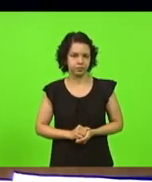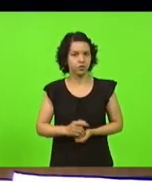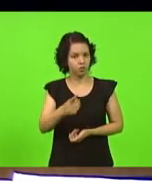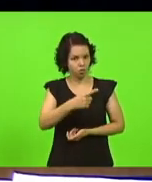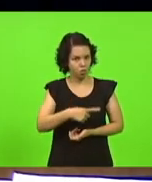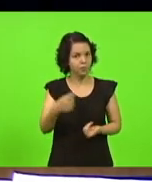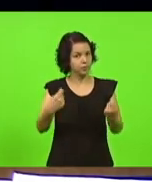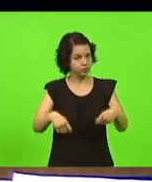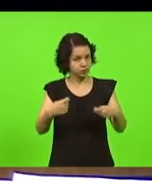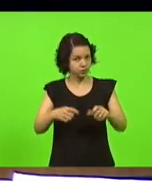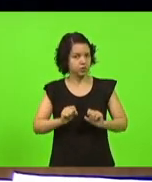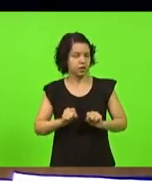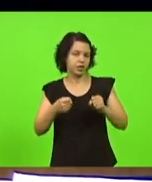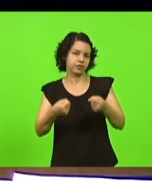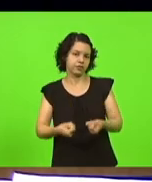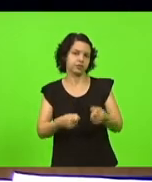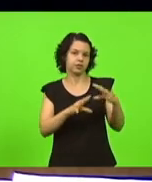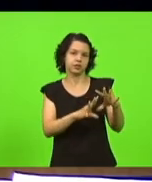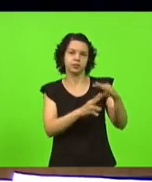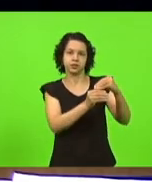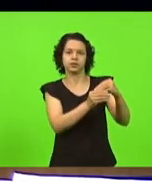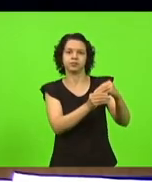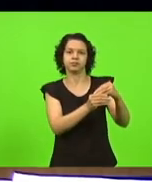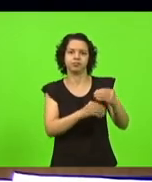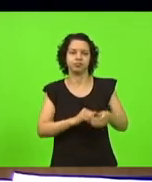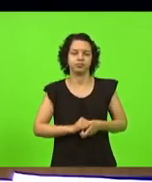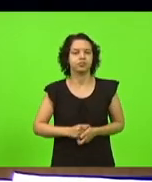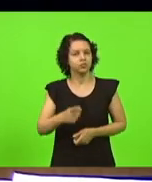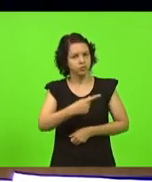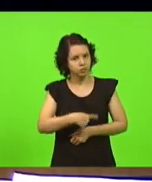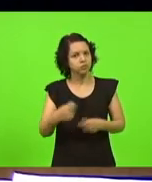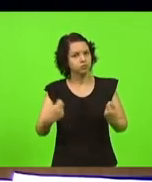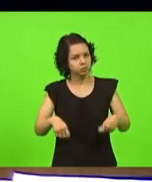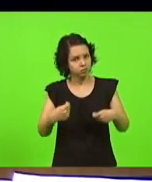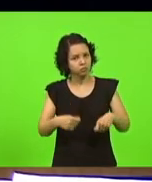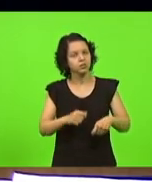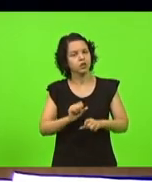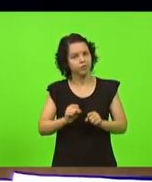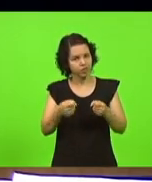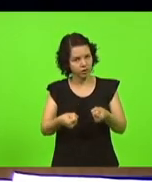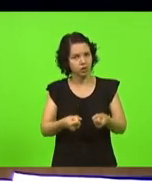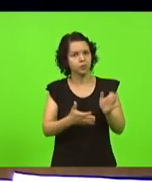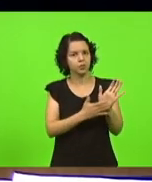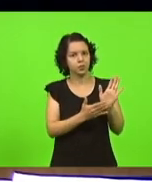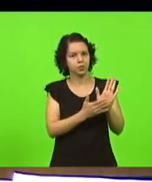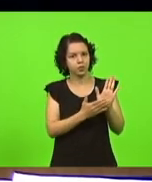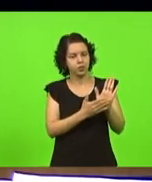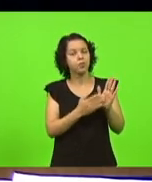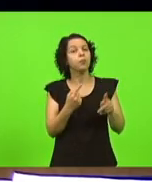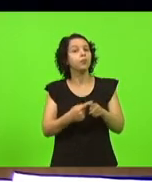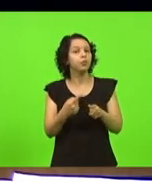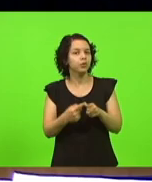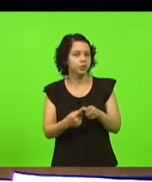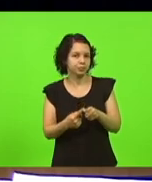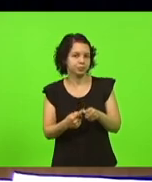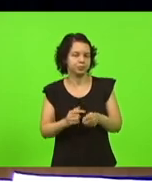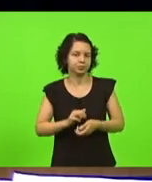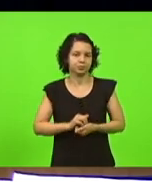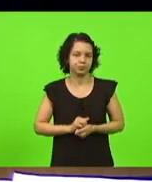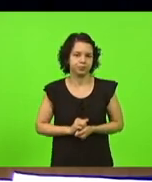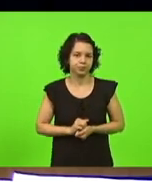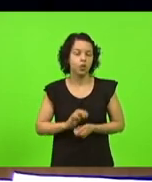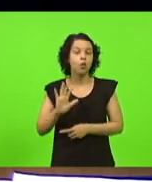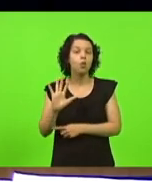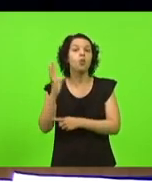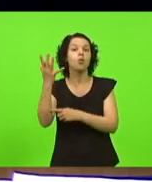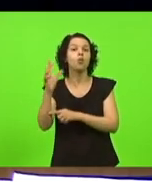defender essa emenda, nós precisamos defender essa proposta. Por quê? O que